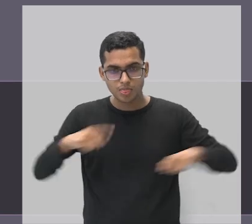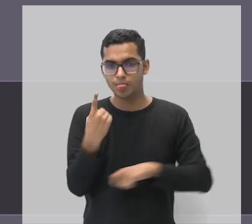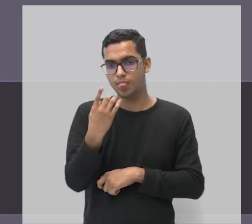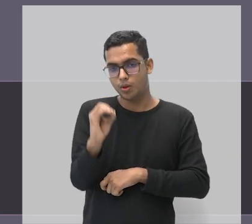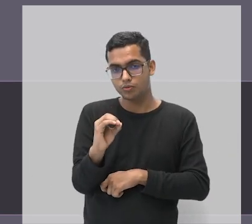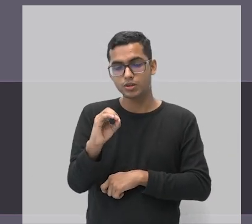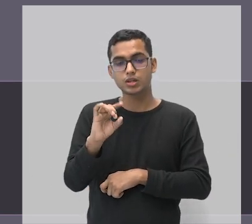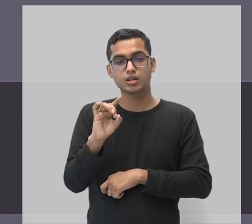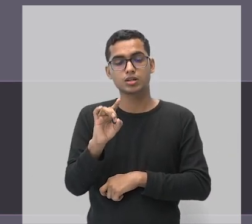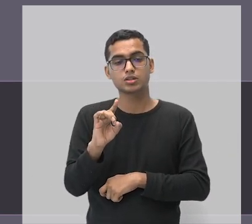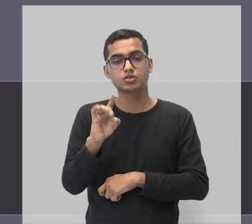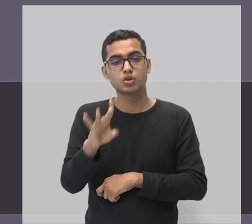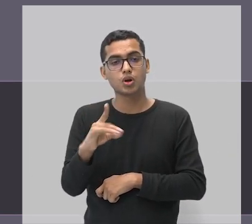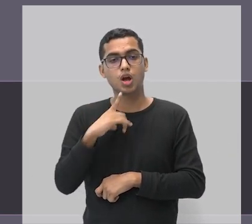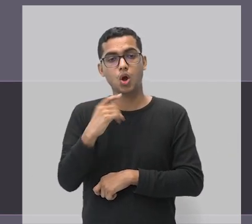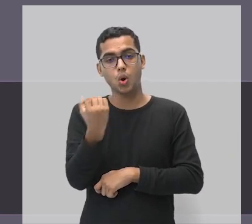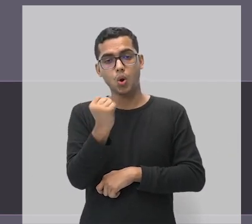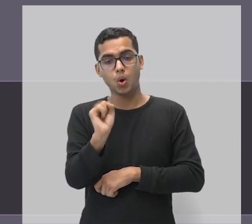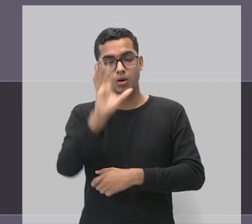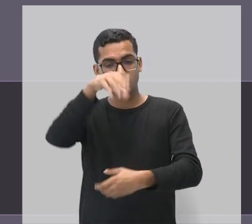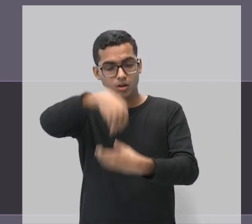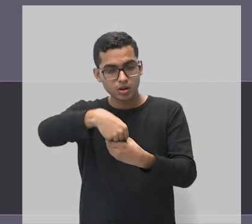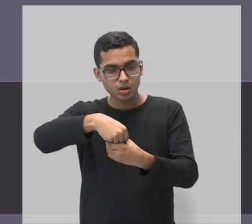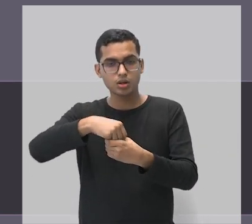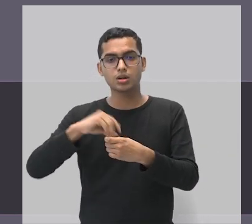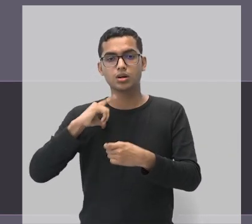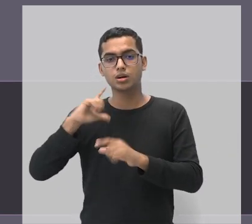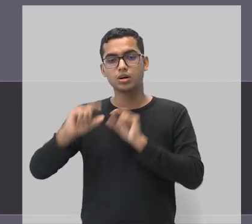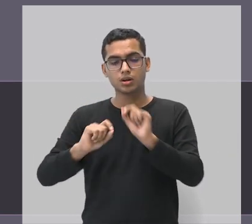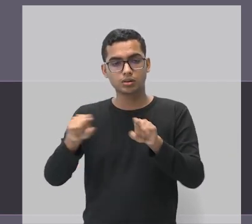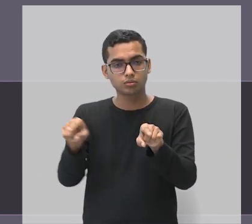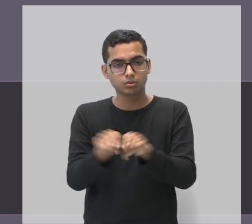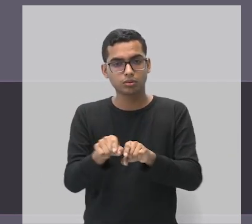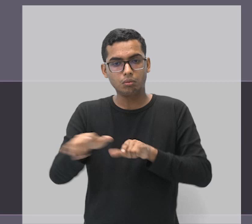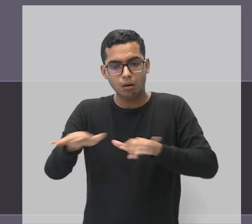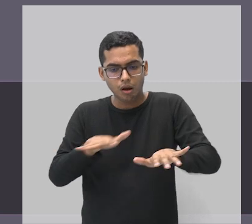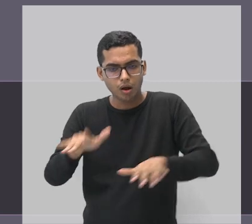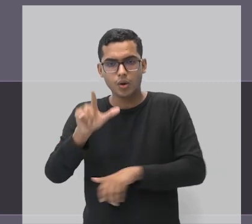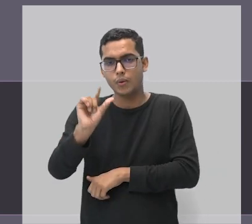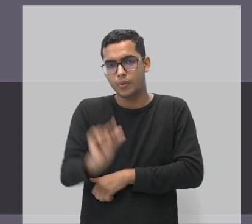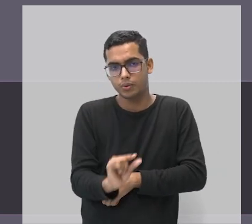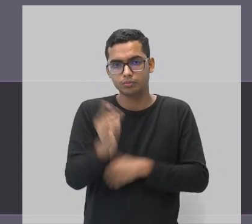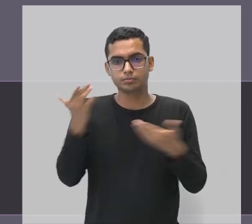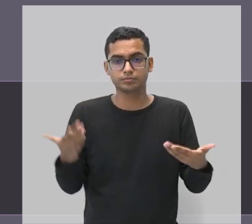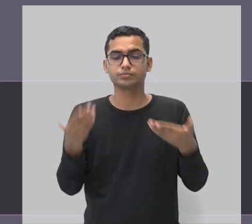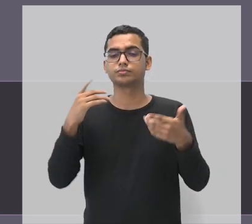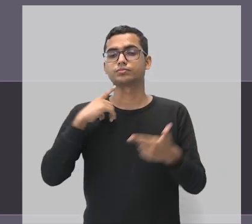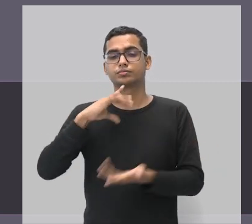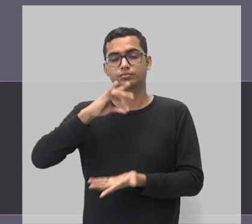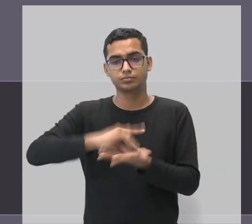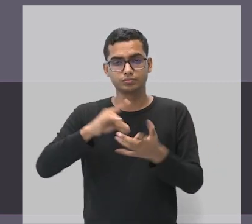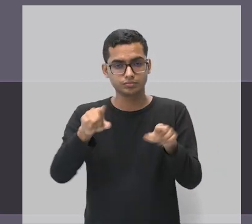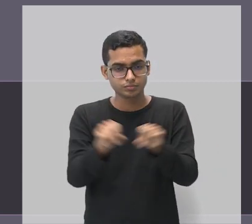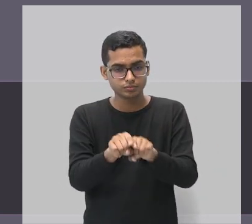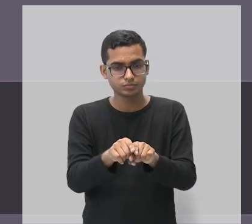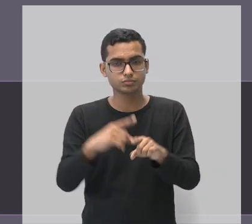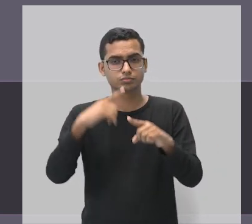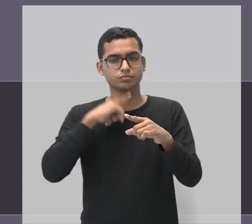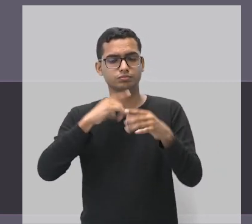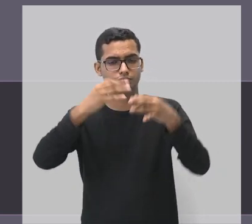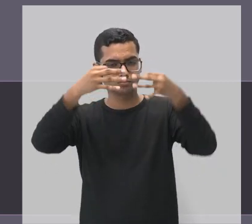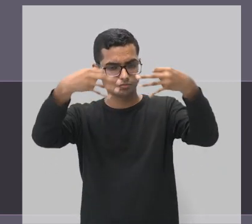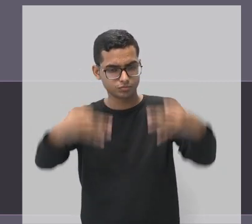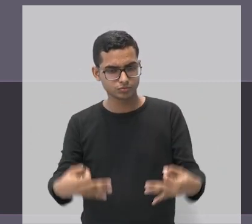são utilizadas. Por quê? Porque elas são menos turbulentas, tá bom? Então, para que não tenha para que não